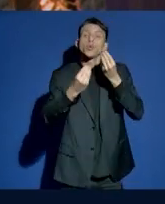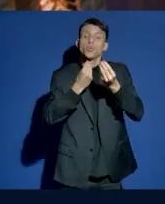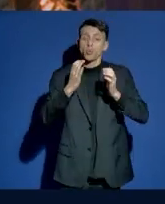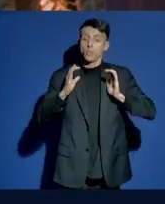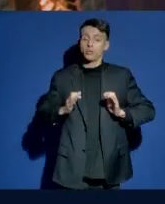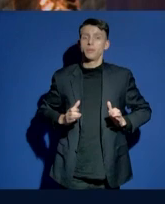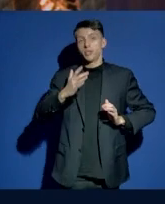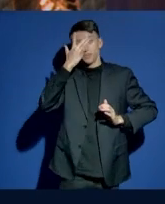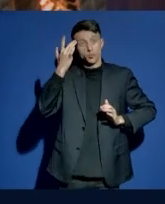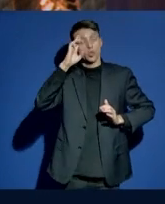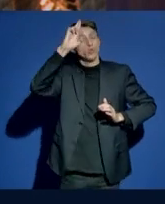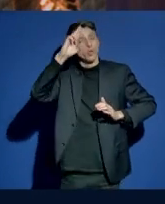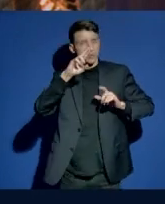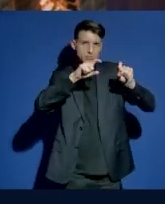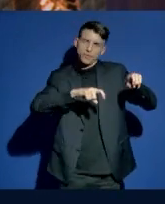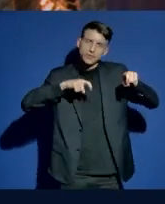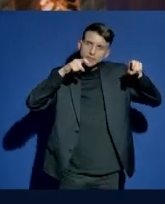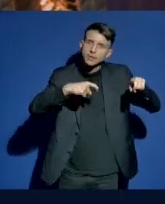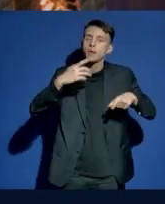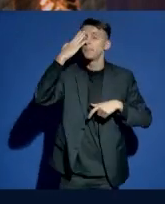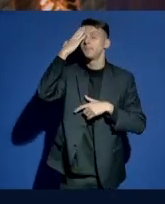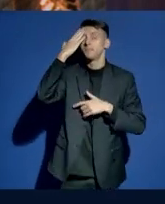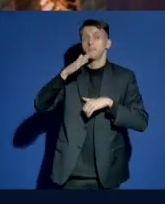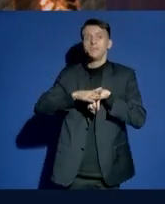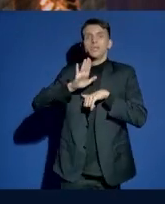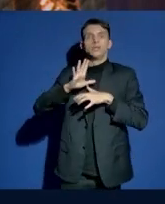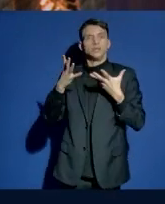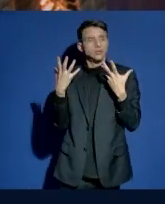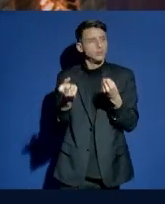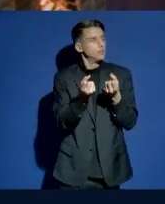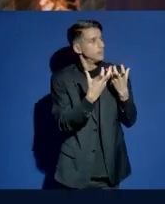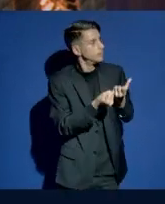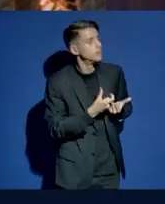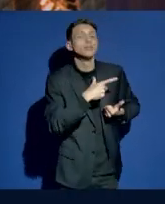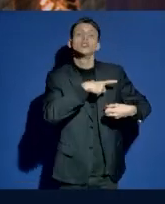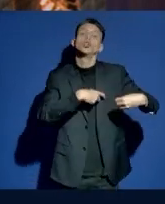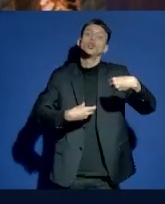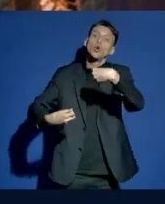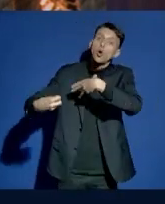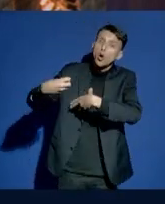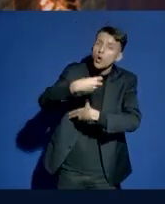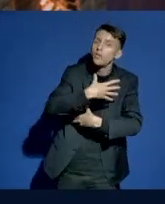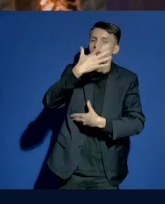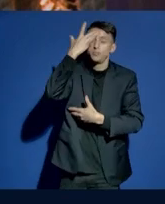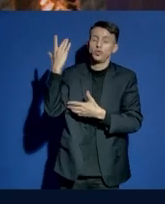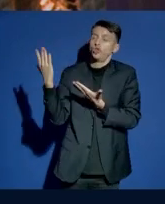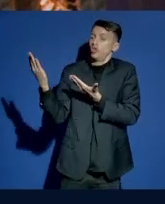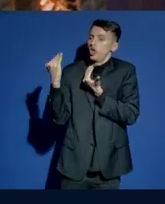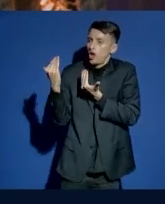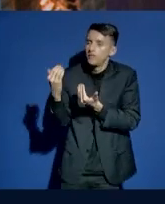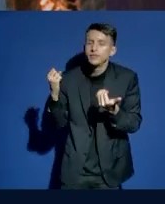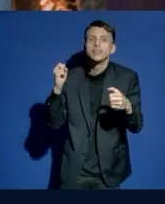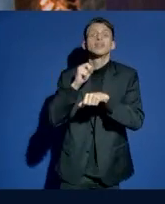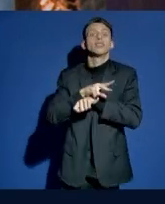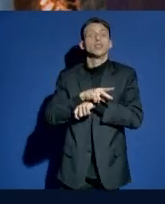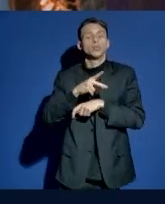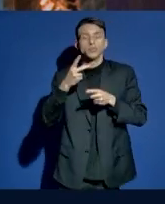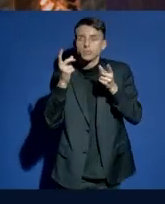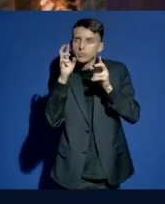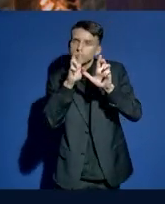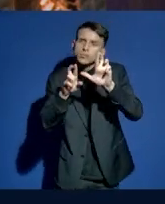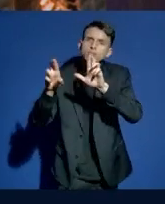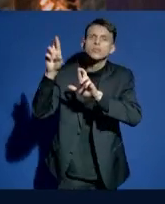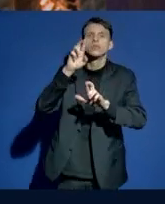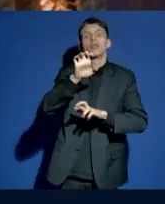mim, ele está mais aberto, né? tem novas gerações vindo também, que estão mais suscetíveis a isso, estão mais atentas às